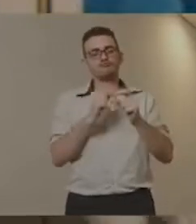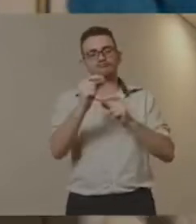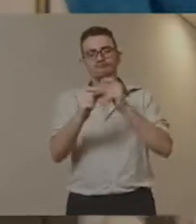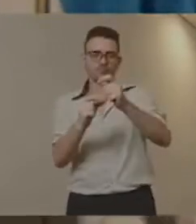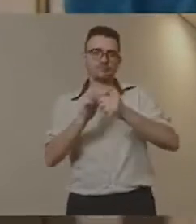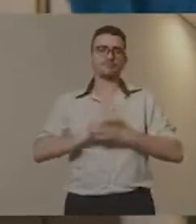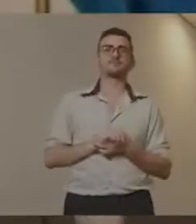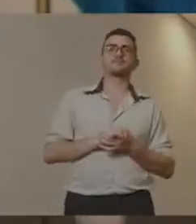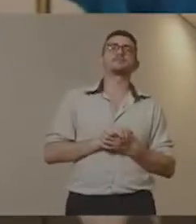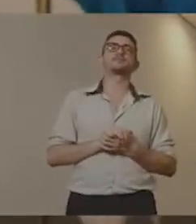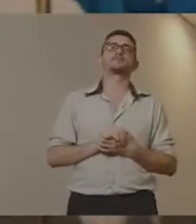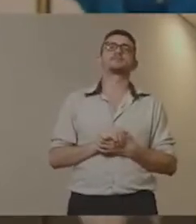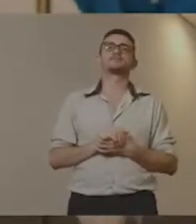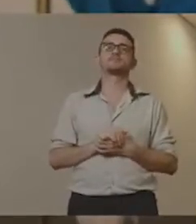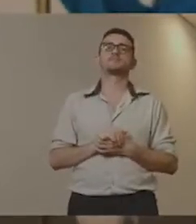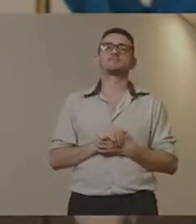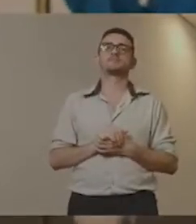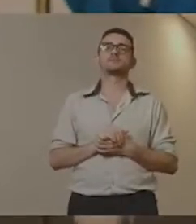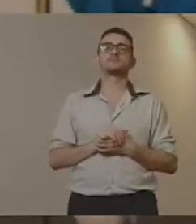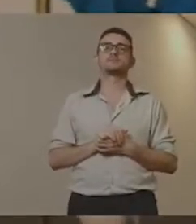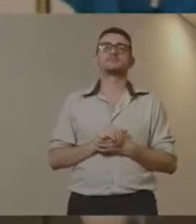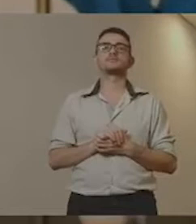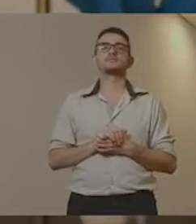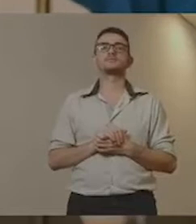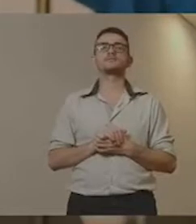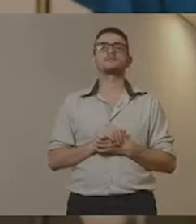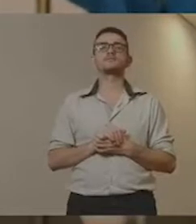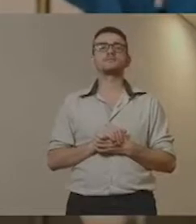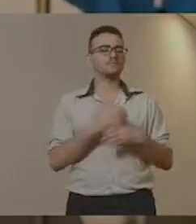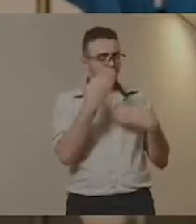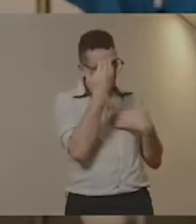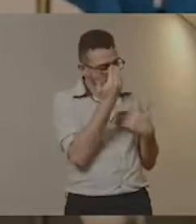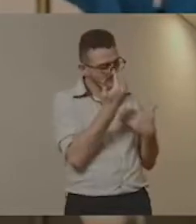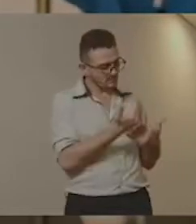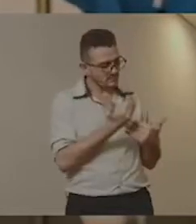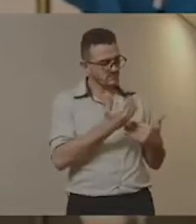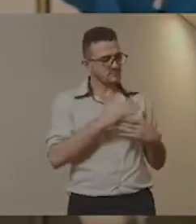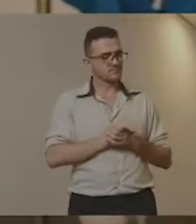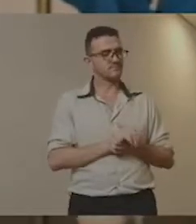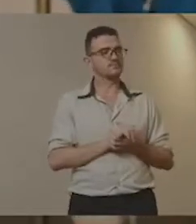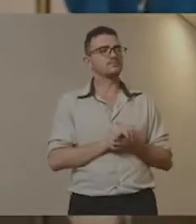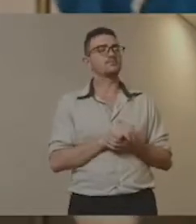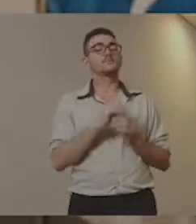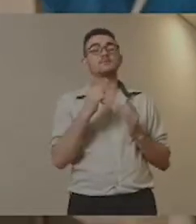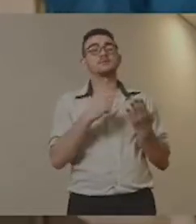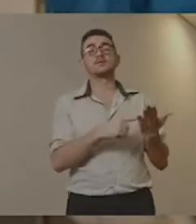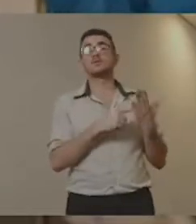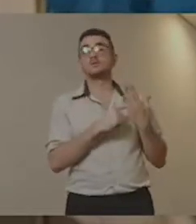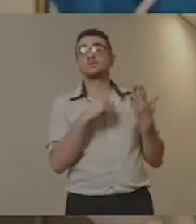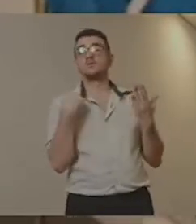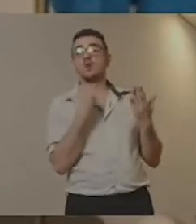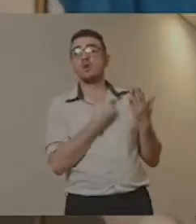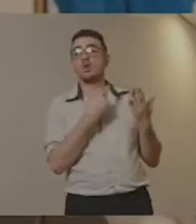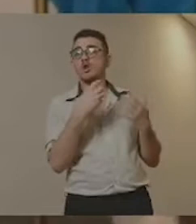Obrigada, Caio. Caio traz uma colocação muito forte para nós, muito séria, né? E uma